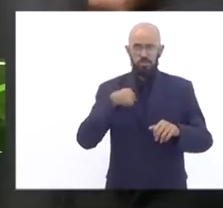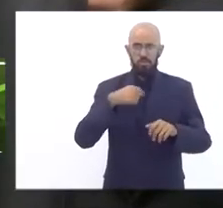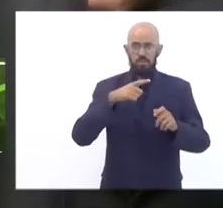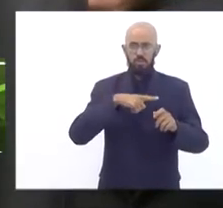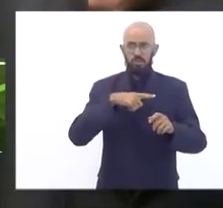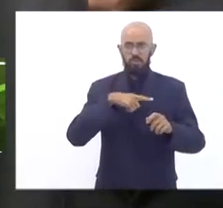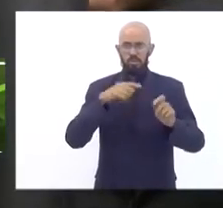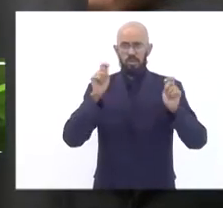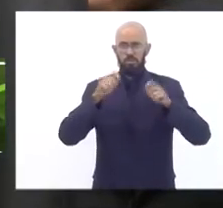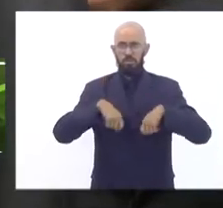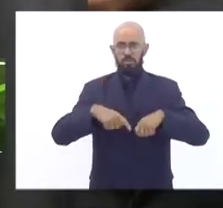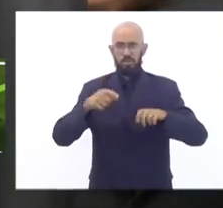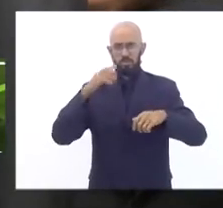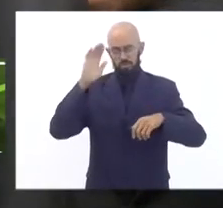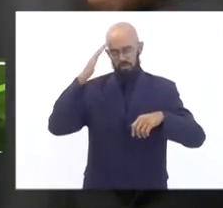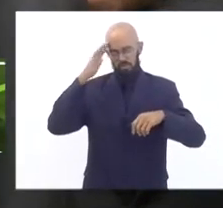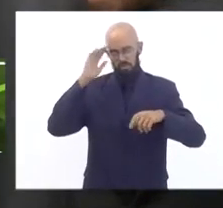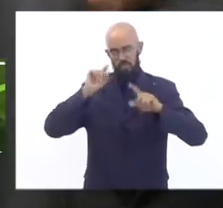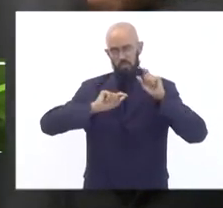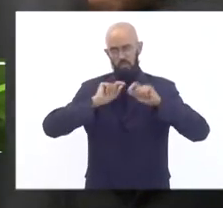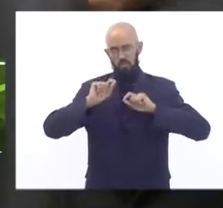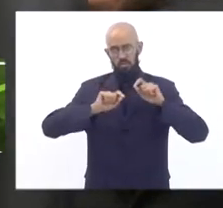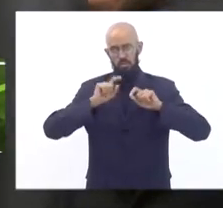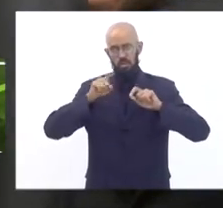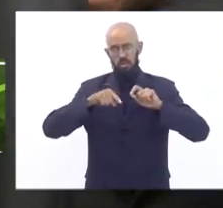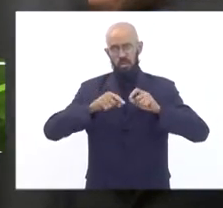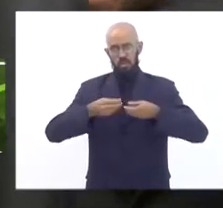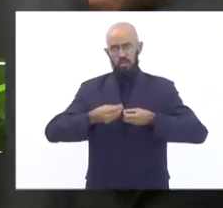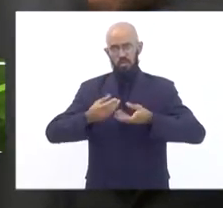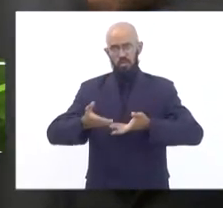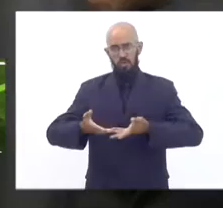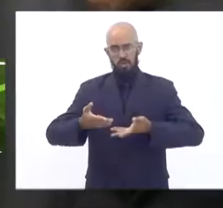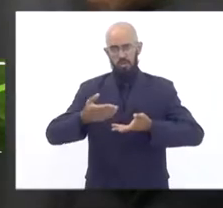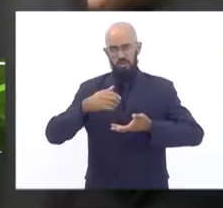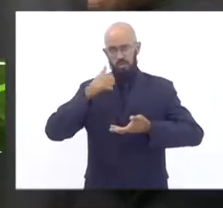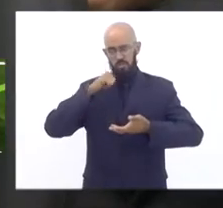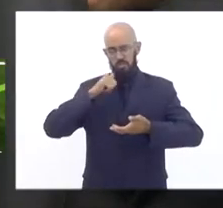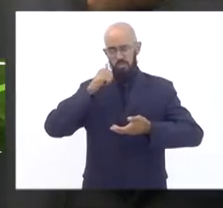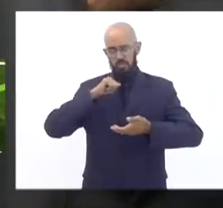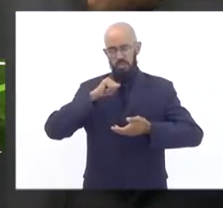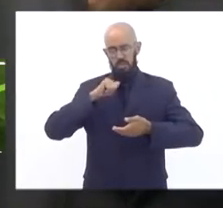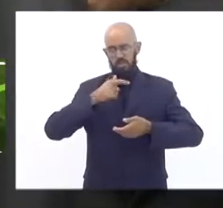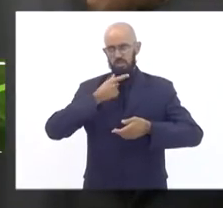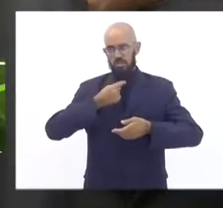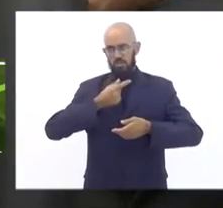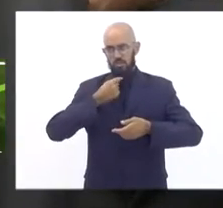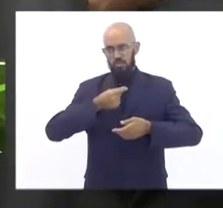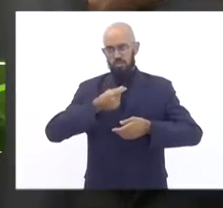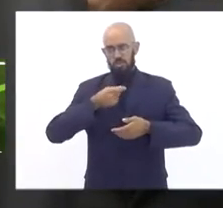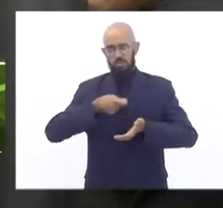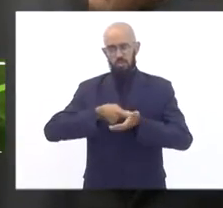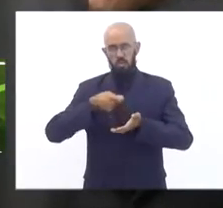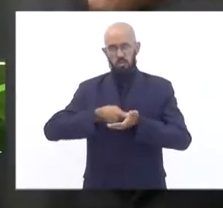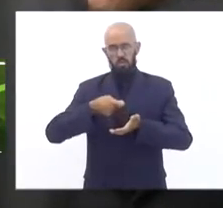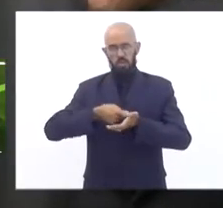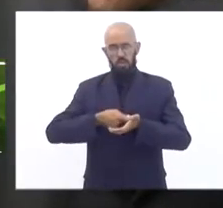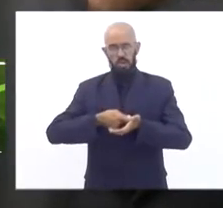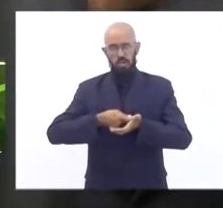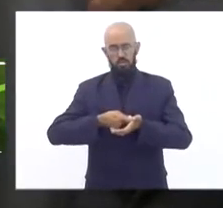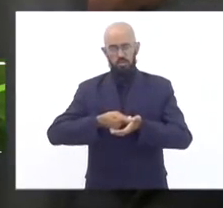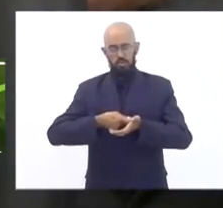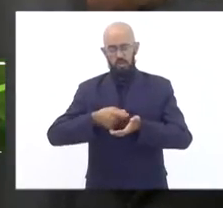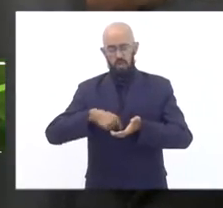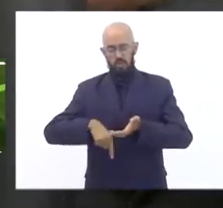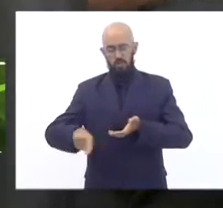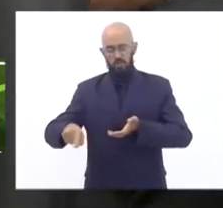para entender o que é oferecido às mulheres e aos homens que são obrigados a se deslocar de casa